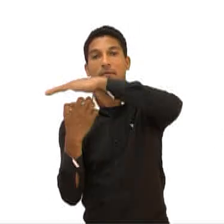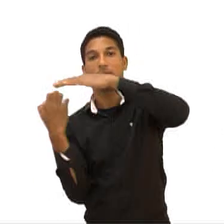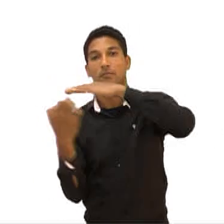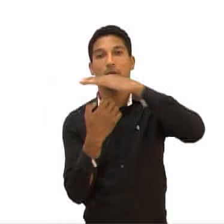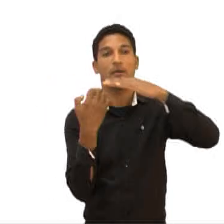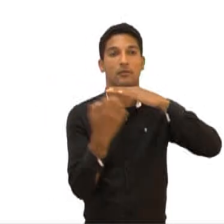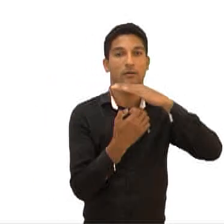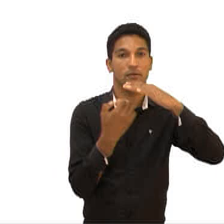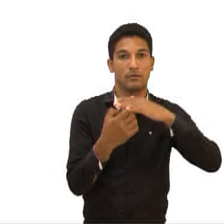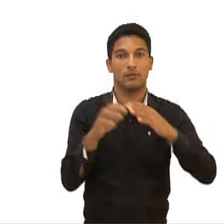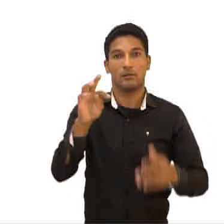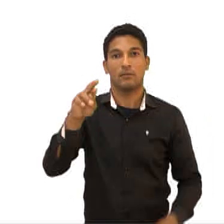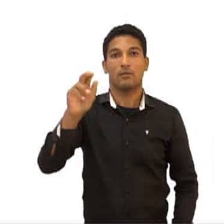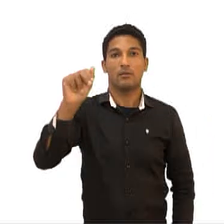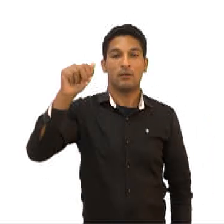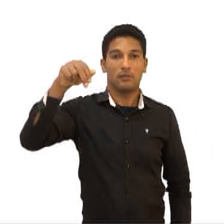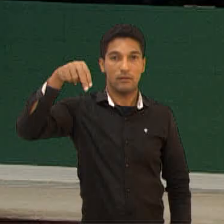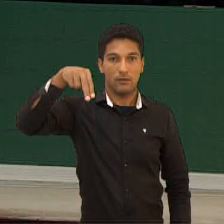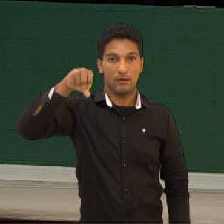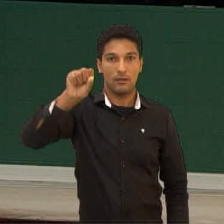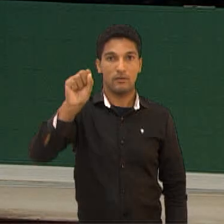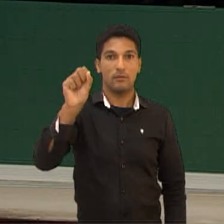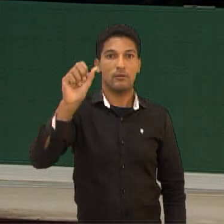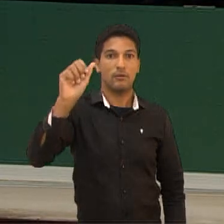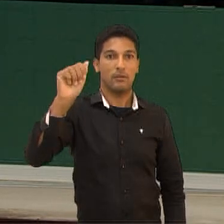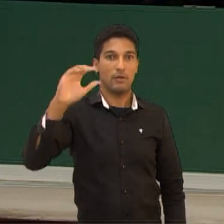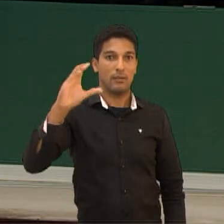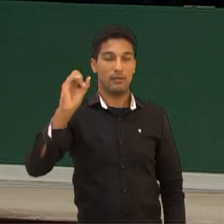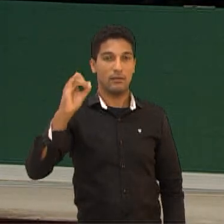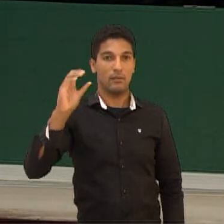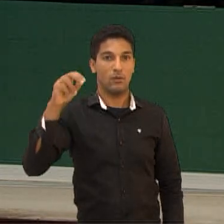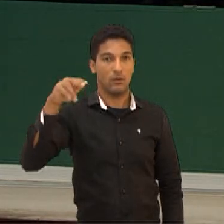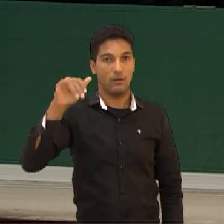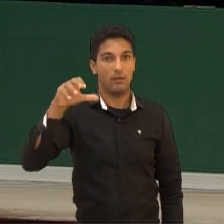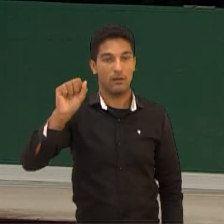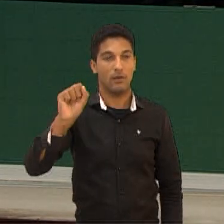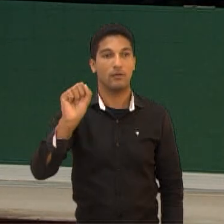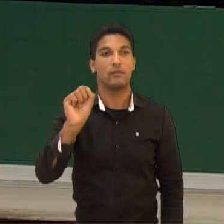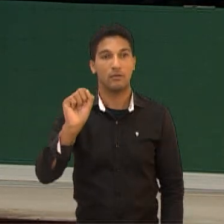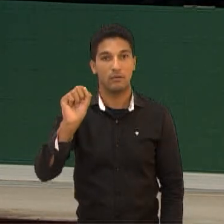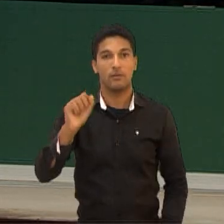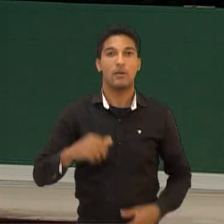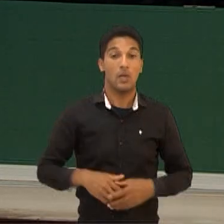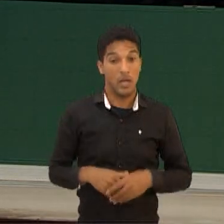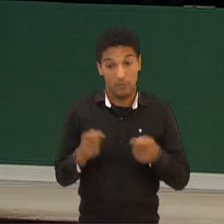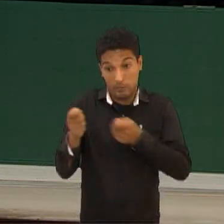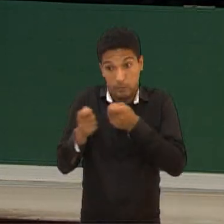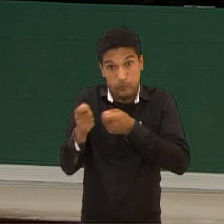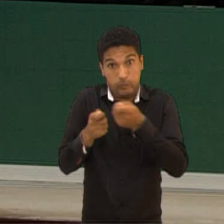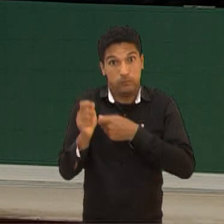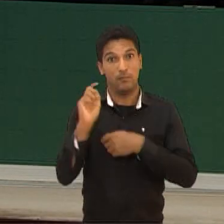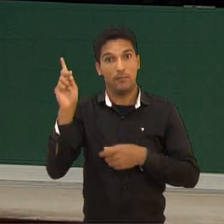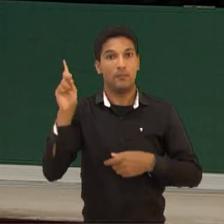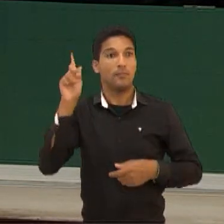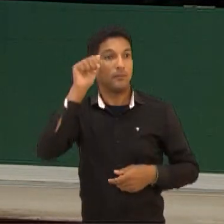da China, né, que não necessitam de tanto de investimentos externos.